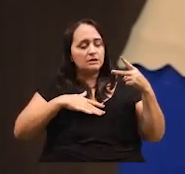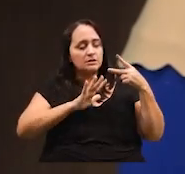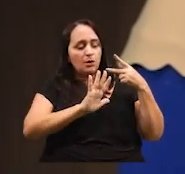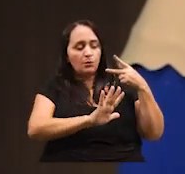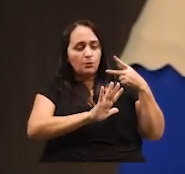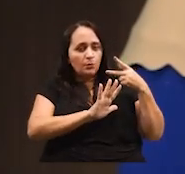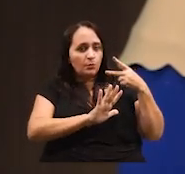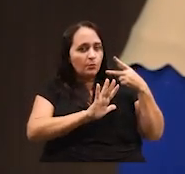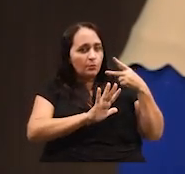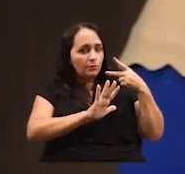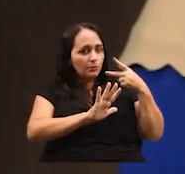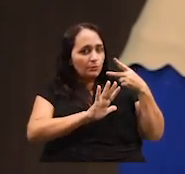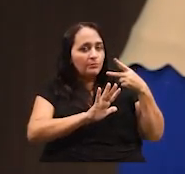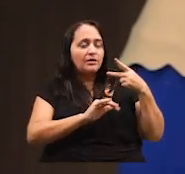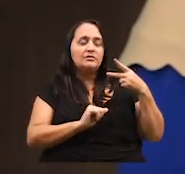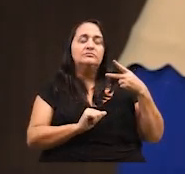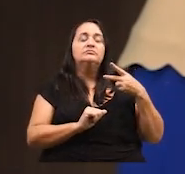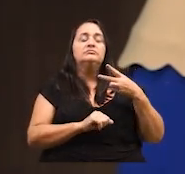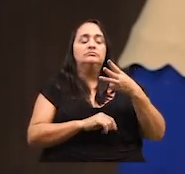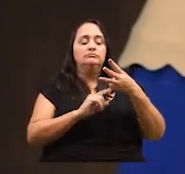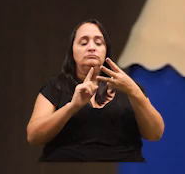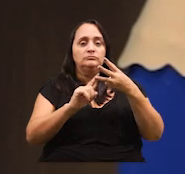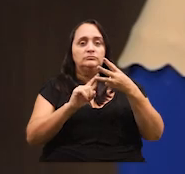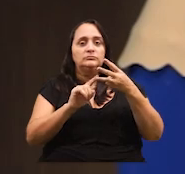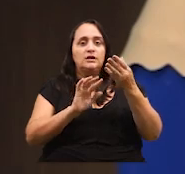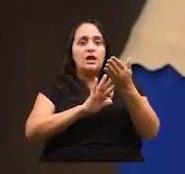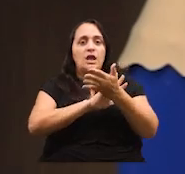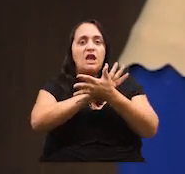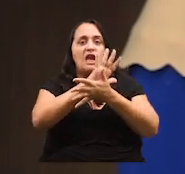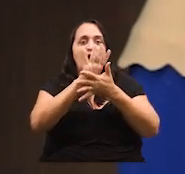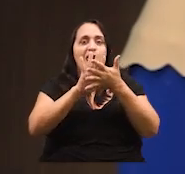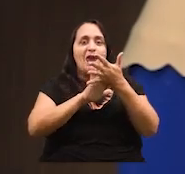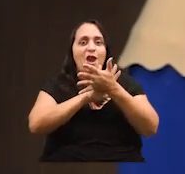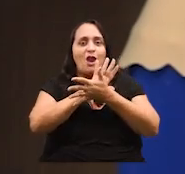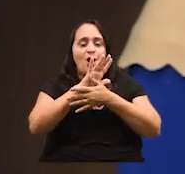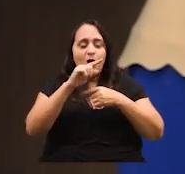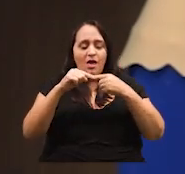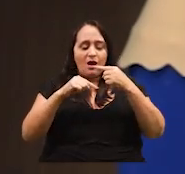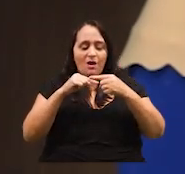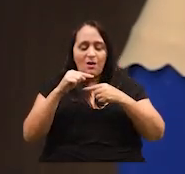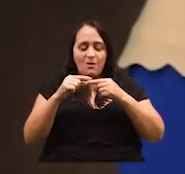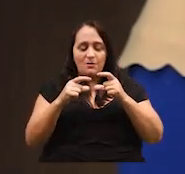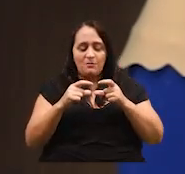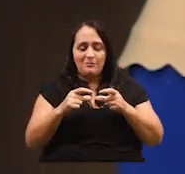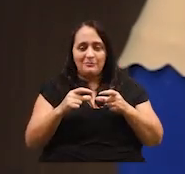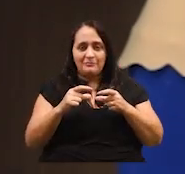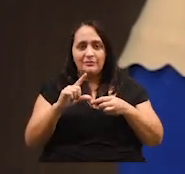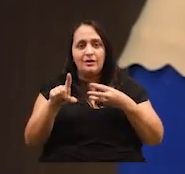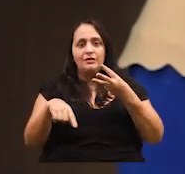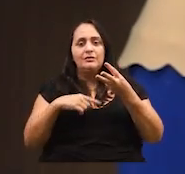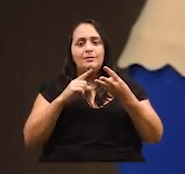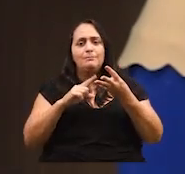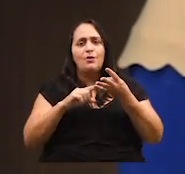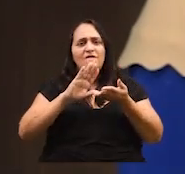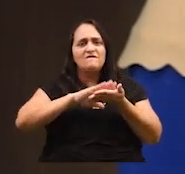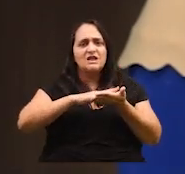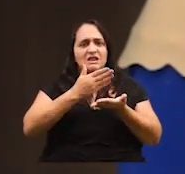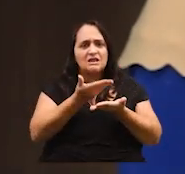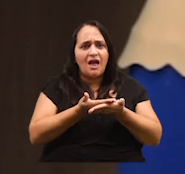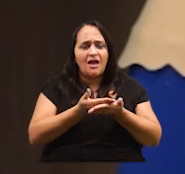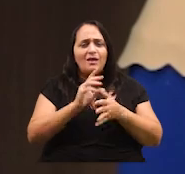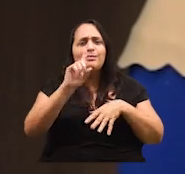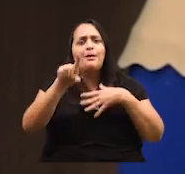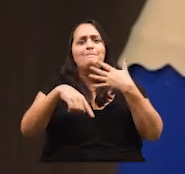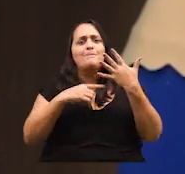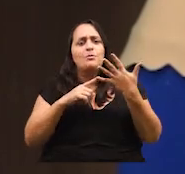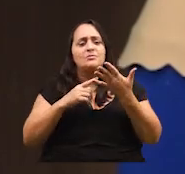Enrolar. Qual é a outra? Fritar e depois servir. Então, os verbos, eles são muito